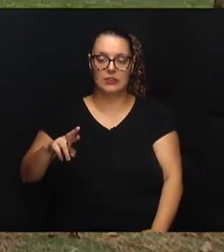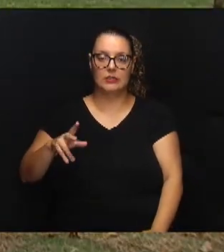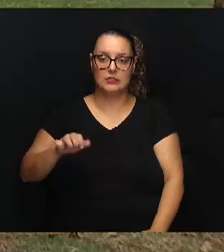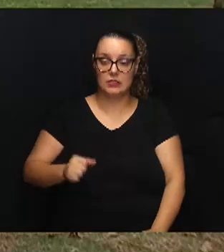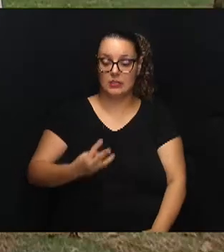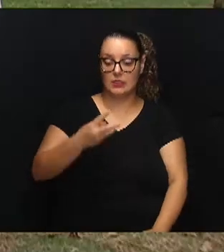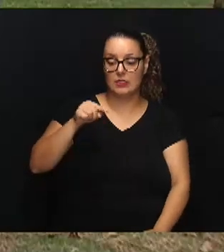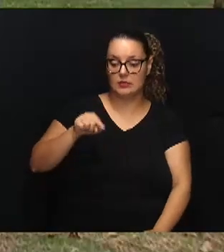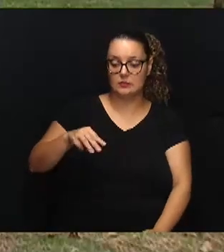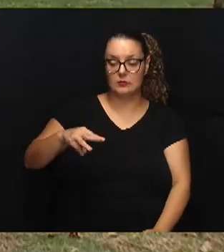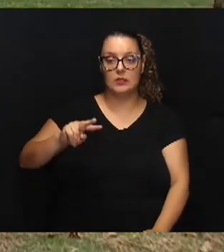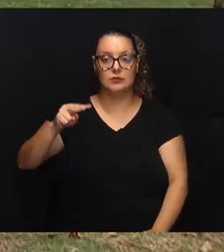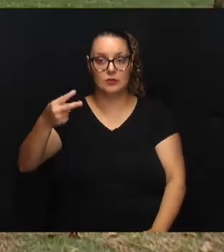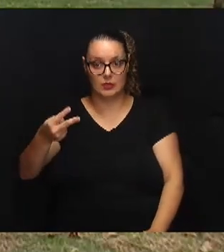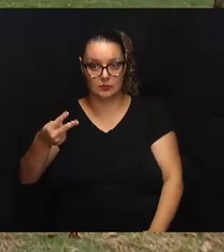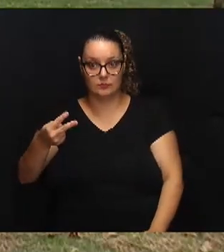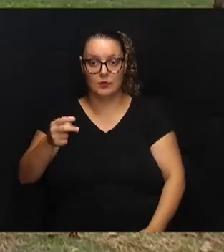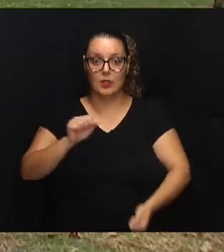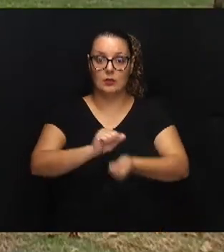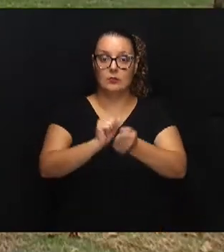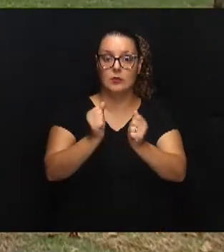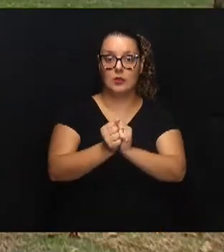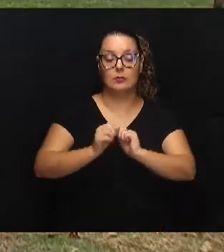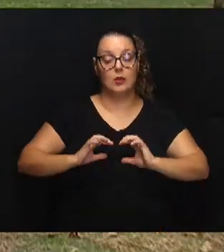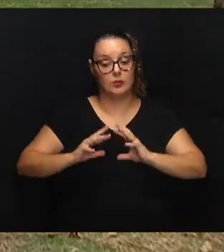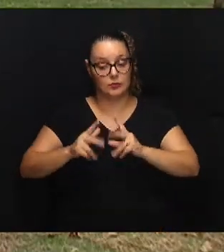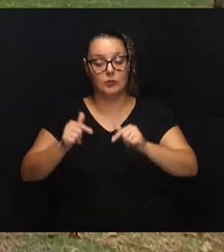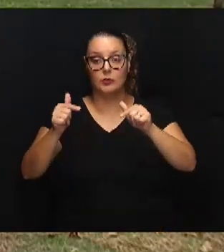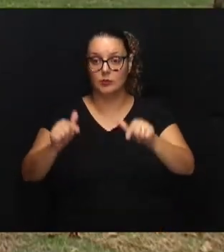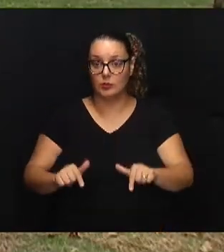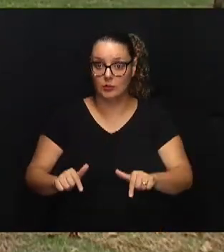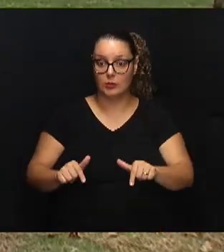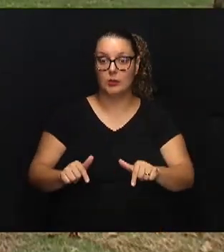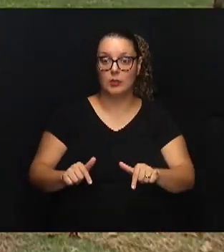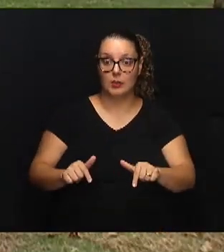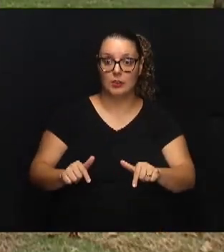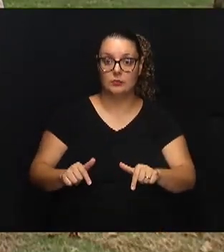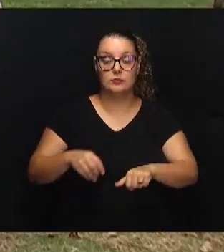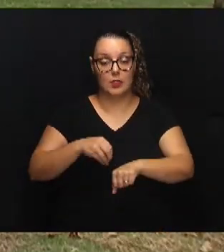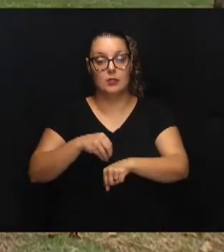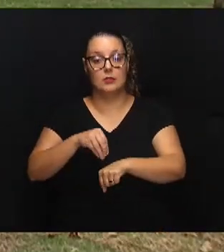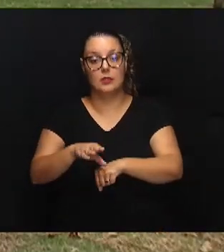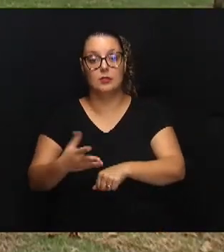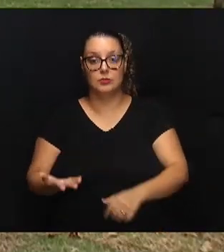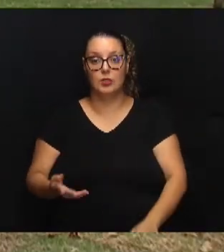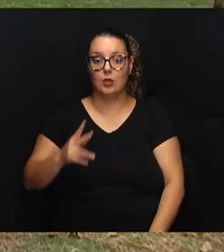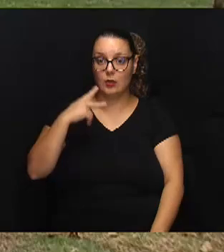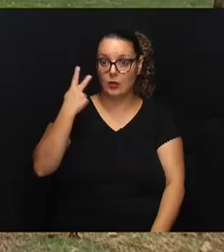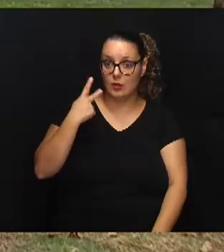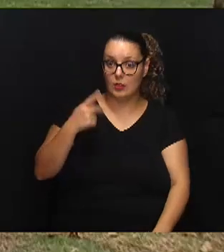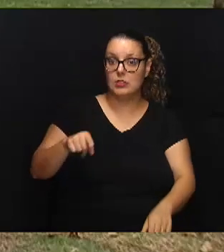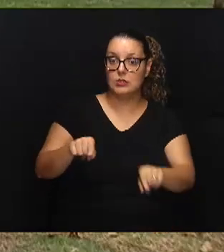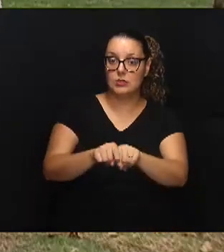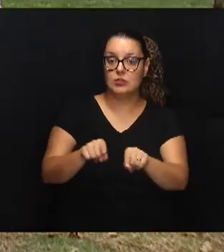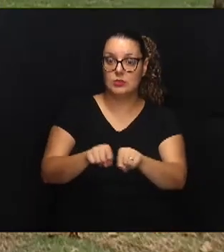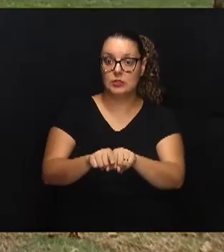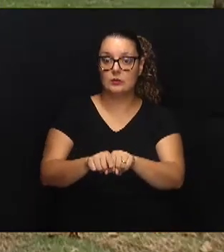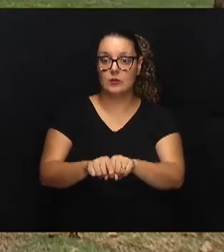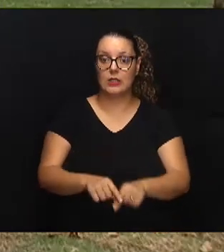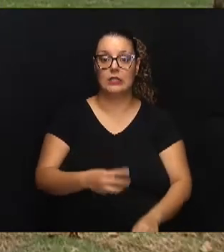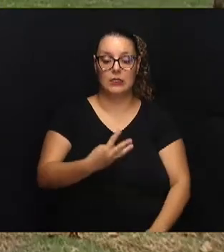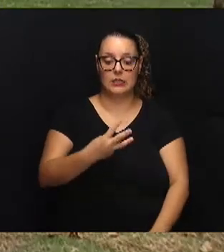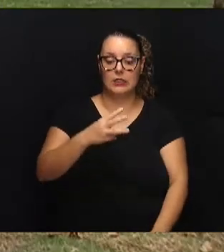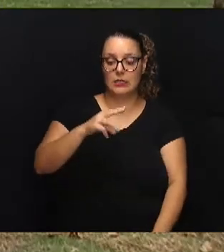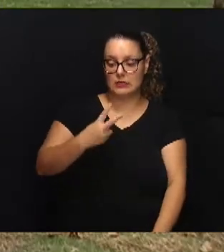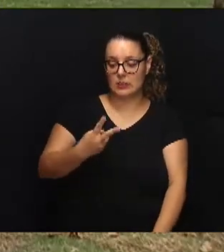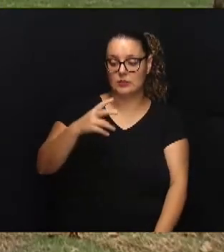metros quadrados. E para revitalizar todo o espaço, além da indicação, o vereador também destinou R$